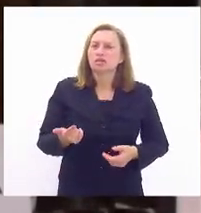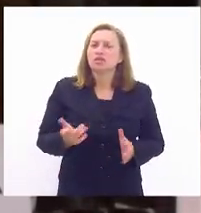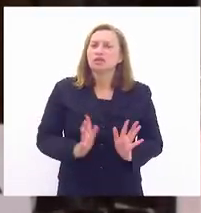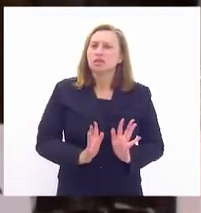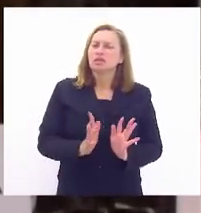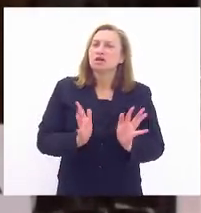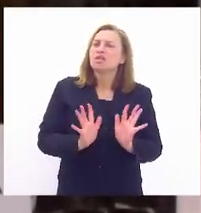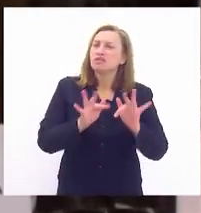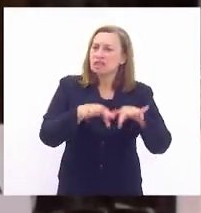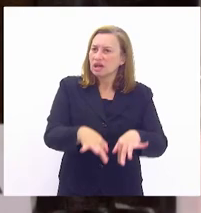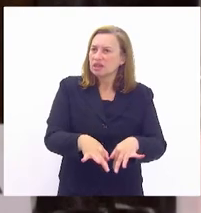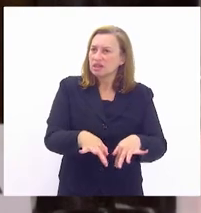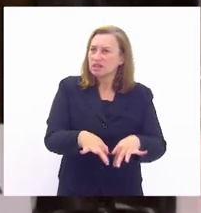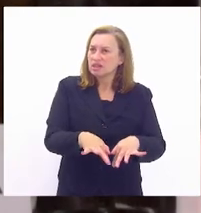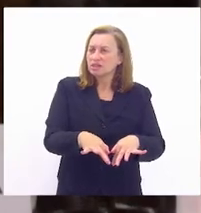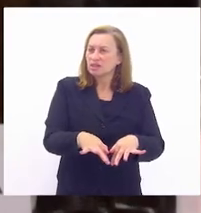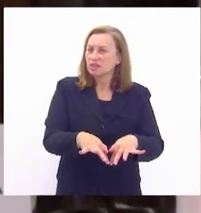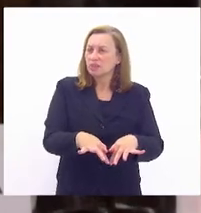concluídos, trazendo